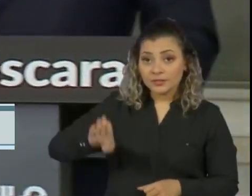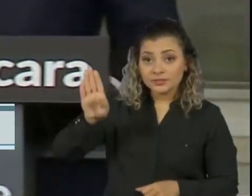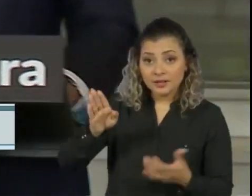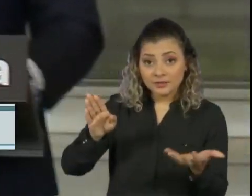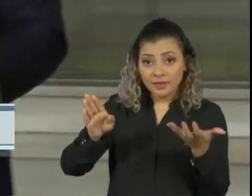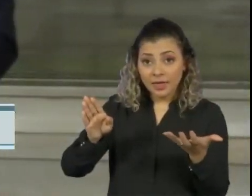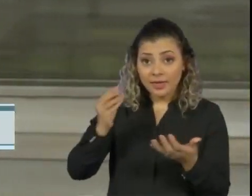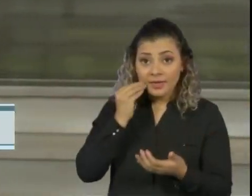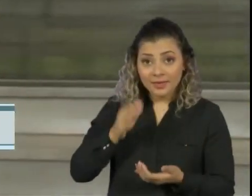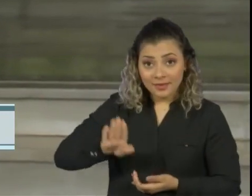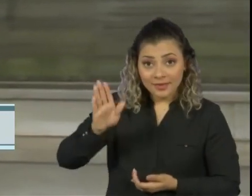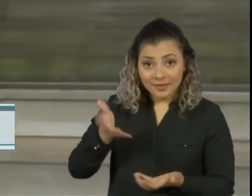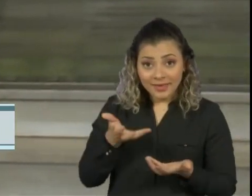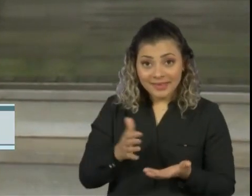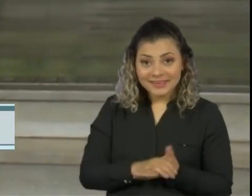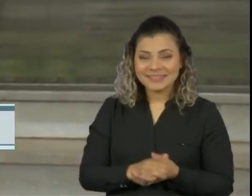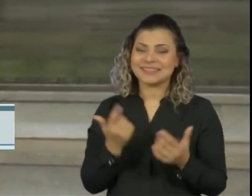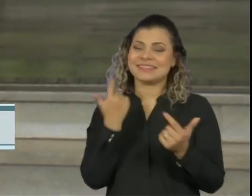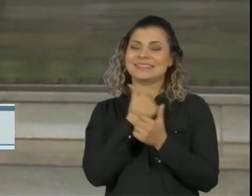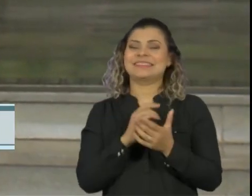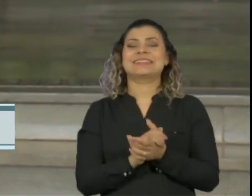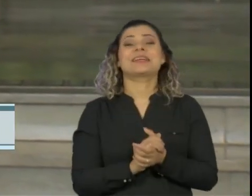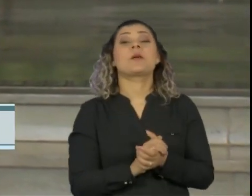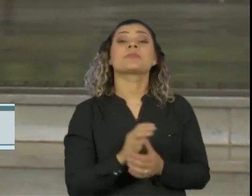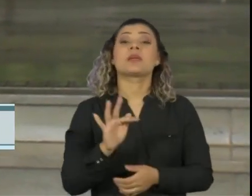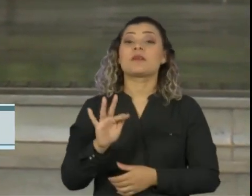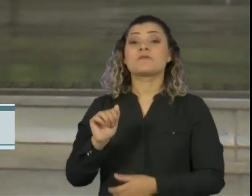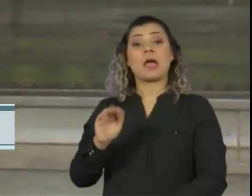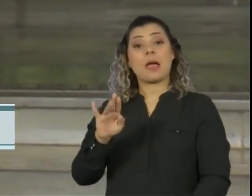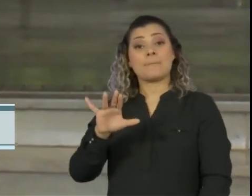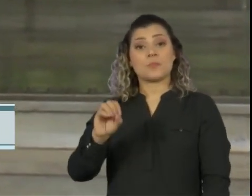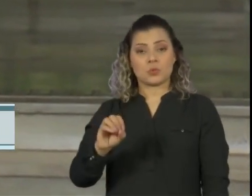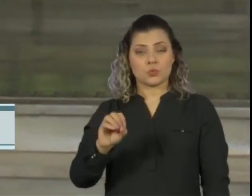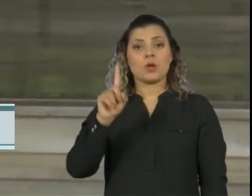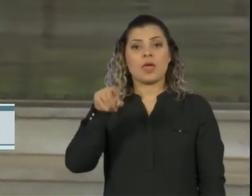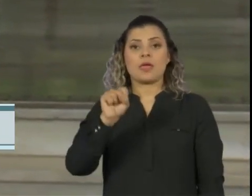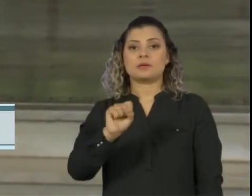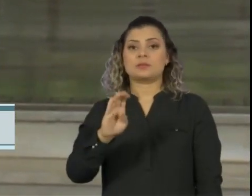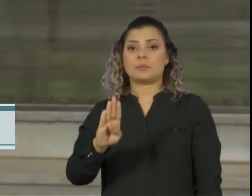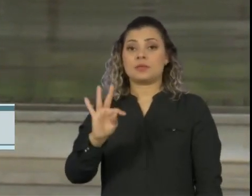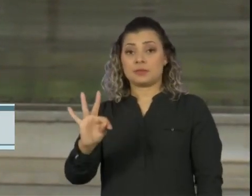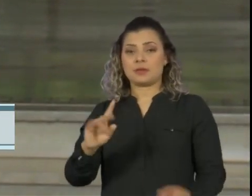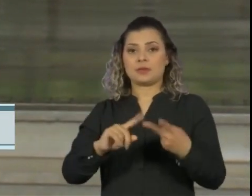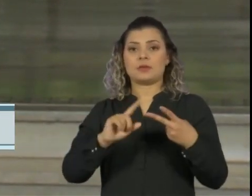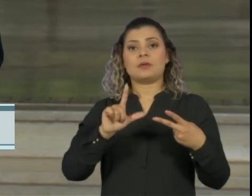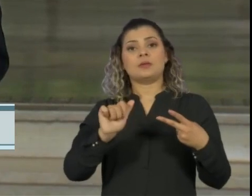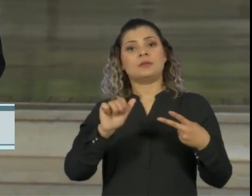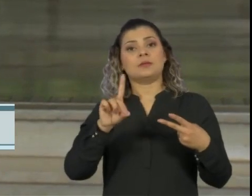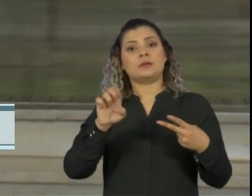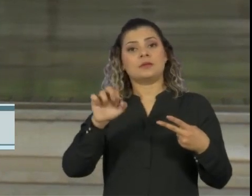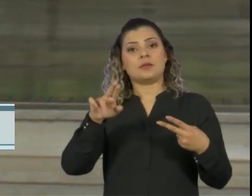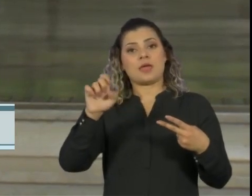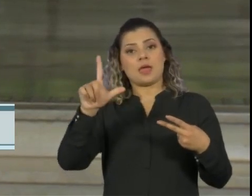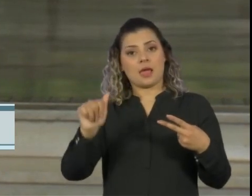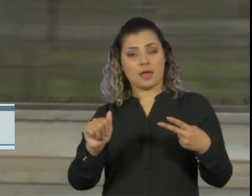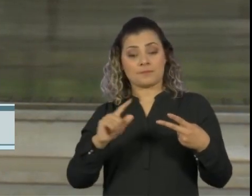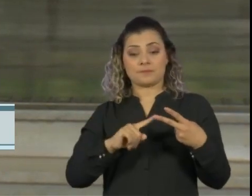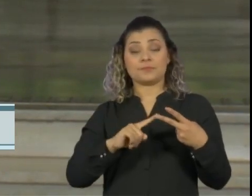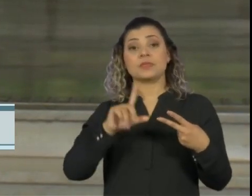teste? Bem, vamos agora com o Fábio Diamante, do SBT, depois Daniela Salerno, depois vamos a uma pergunta